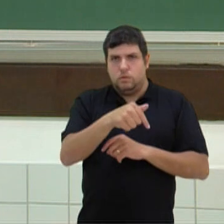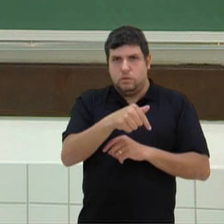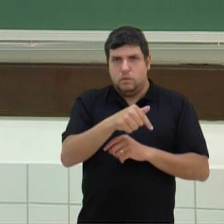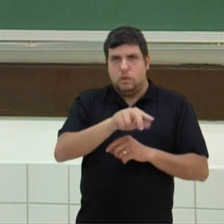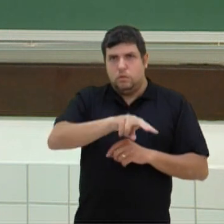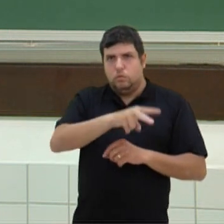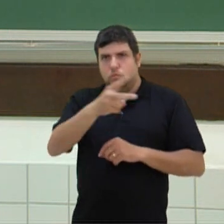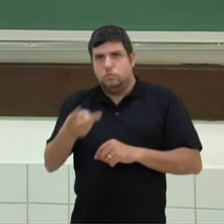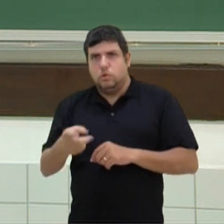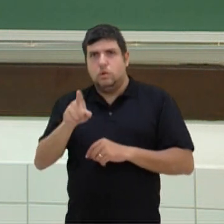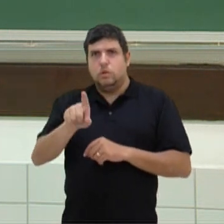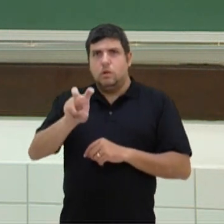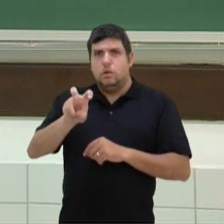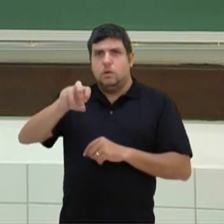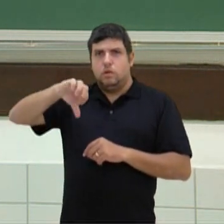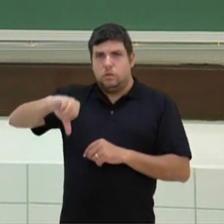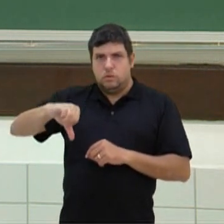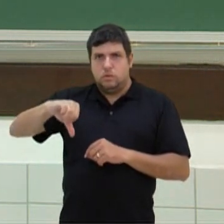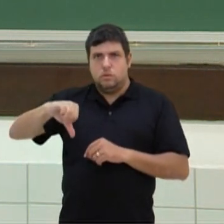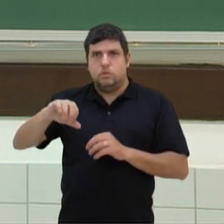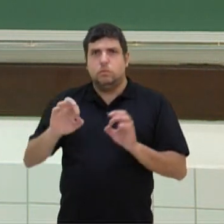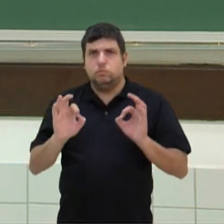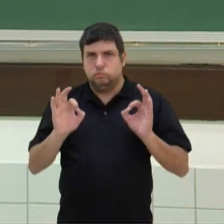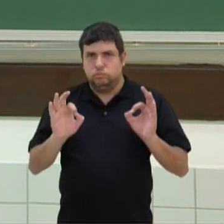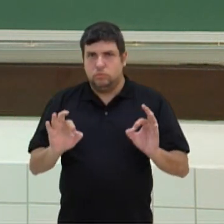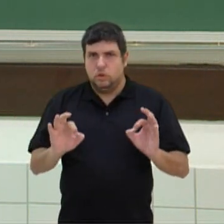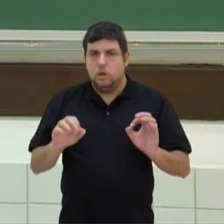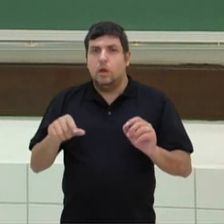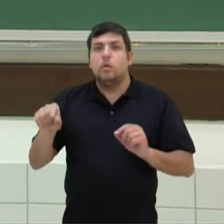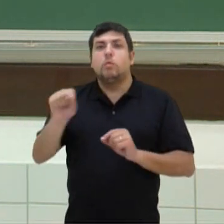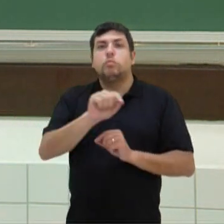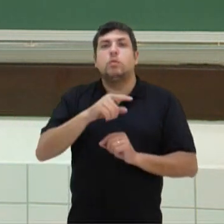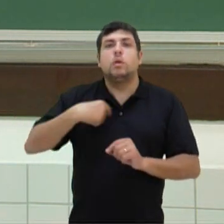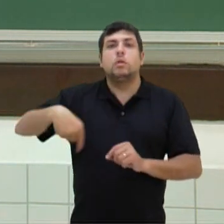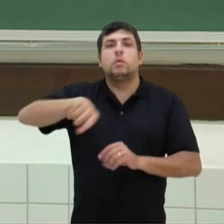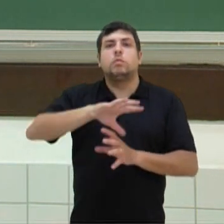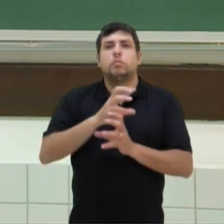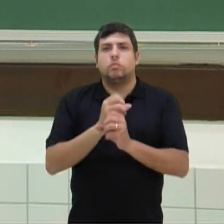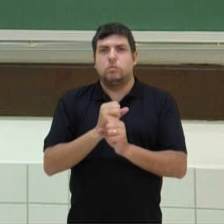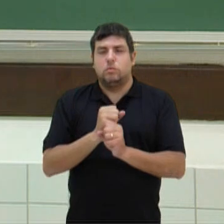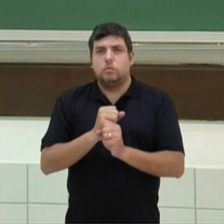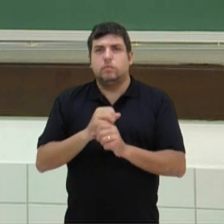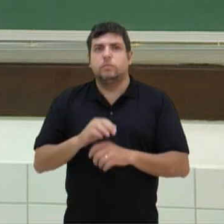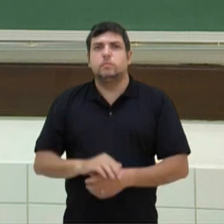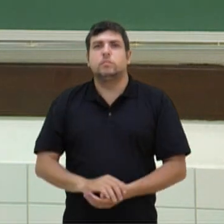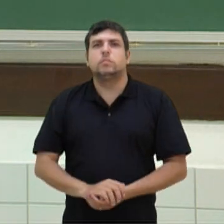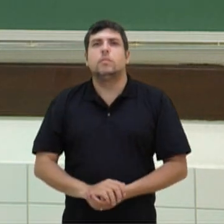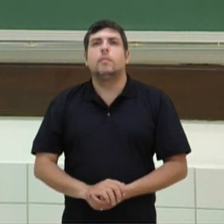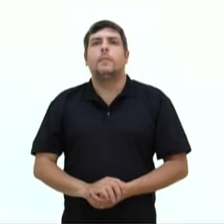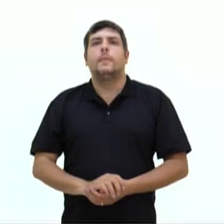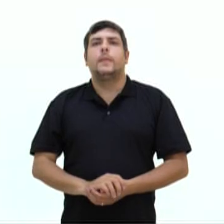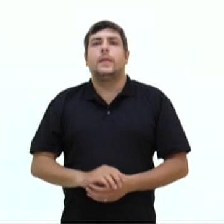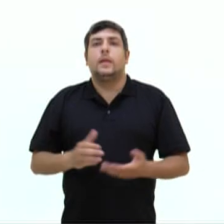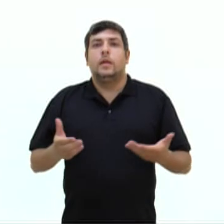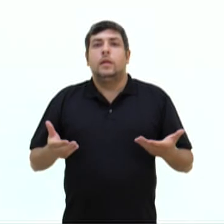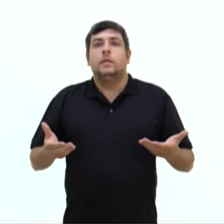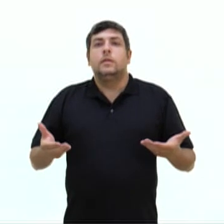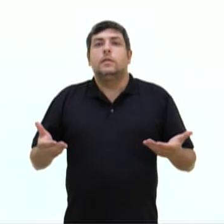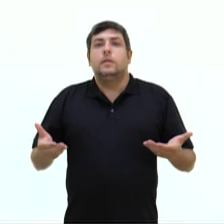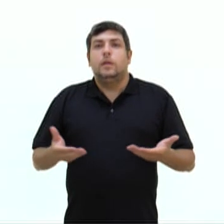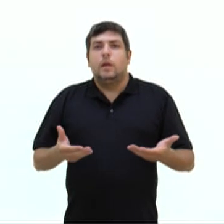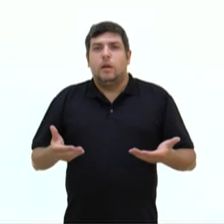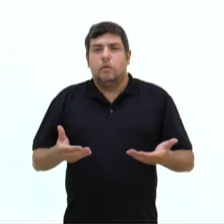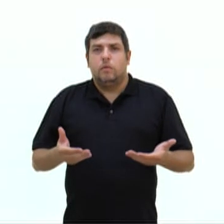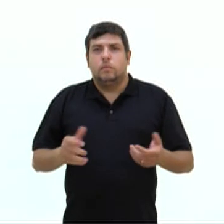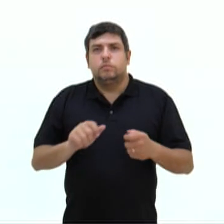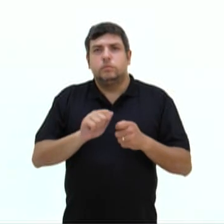159, tá? Dentro dessas quantidades ali da estequiometria, que é a nossa teoria, tá? Agora a gente vai fazer o